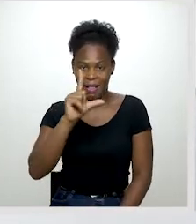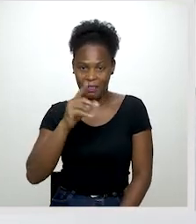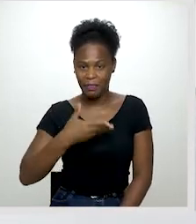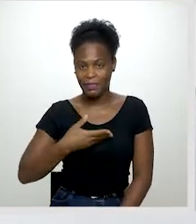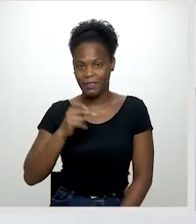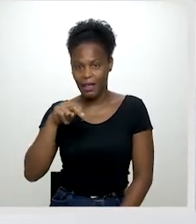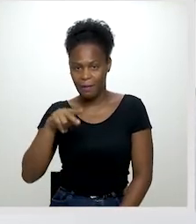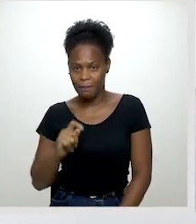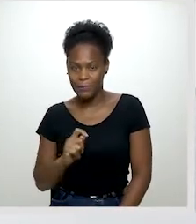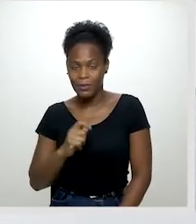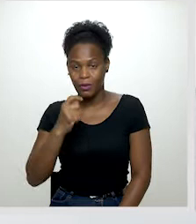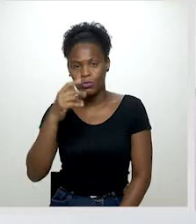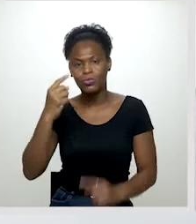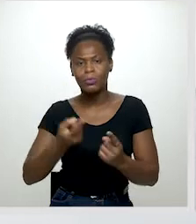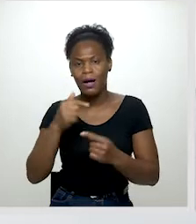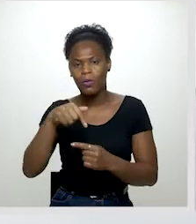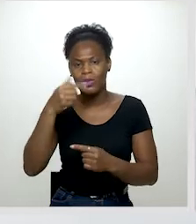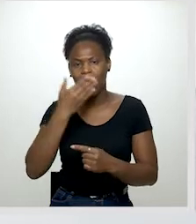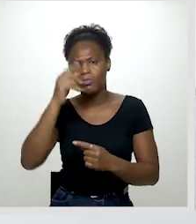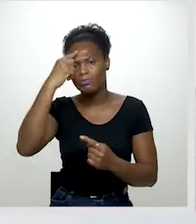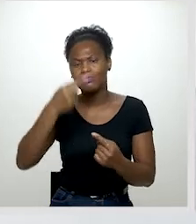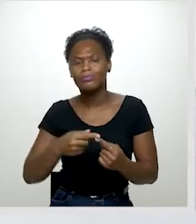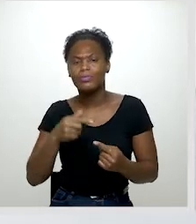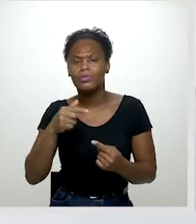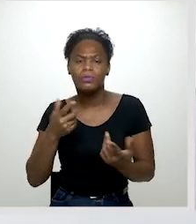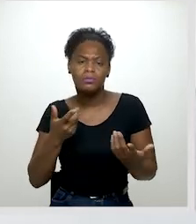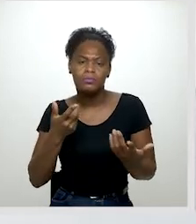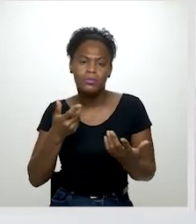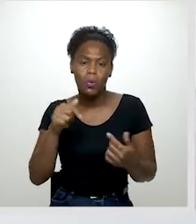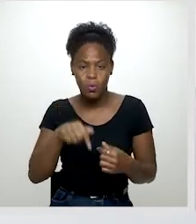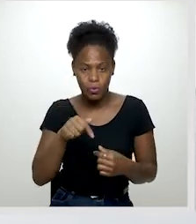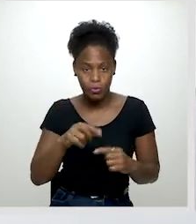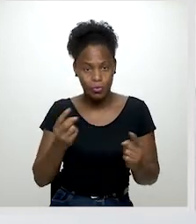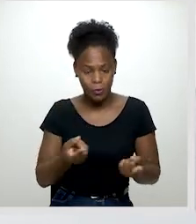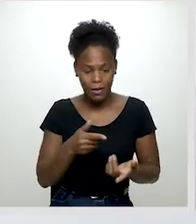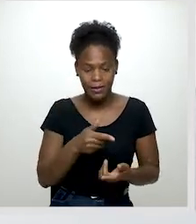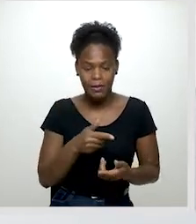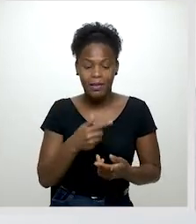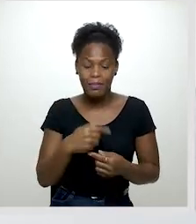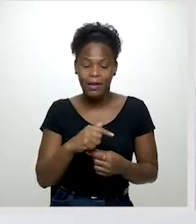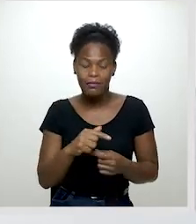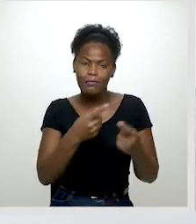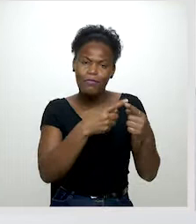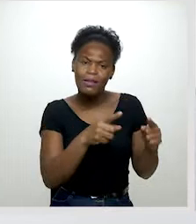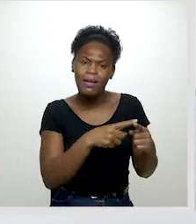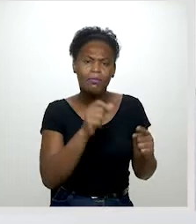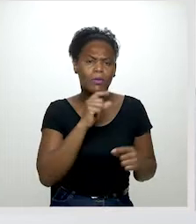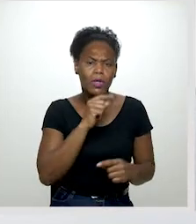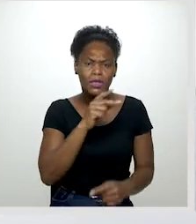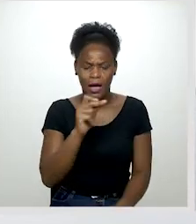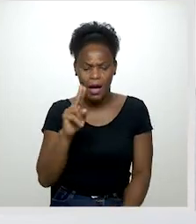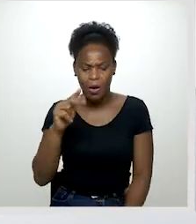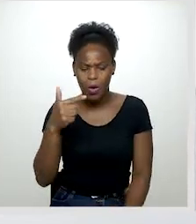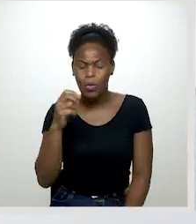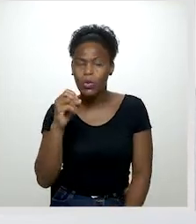Objetivos do nosso sumário. Os objetivos temos: diferenciar a hipótese